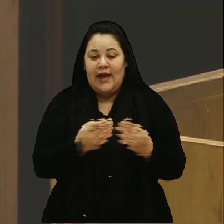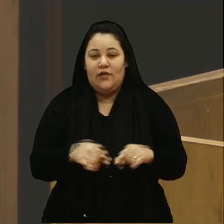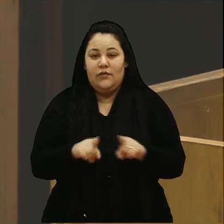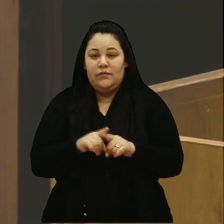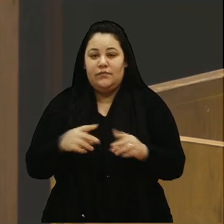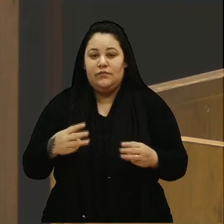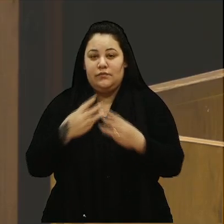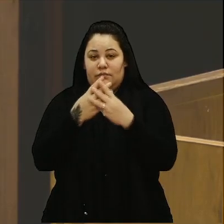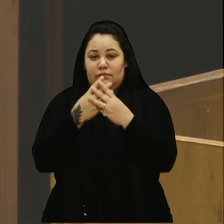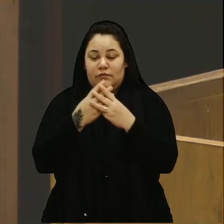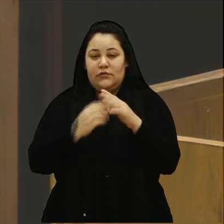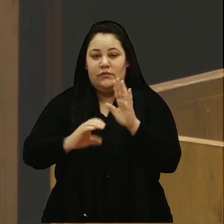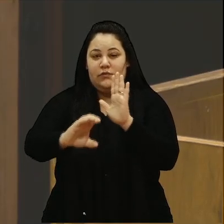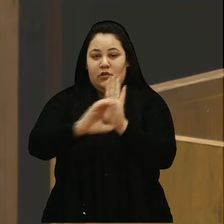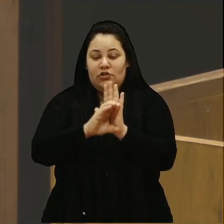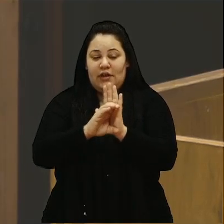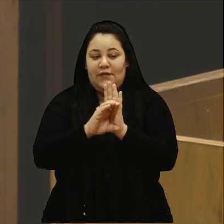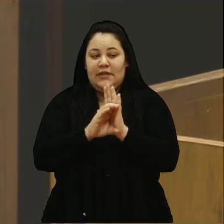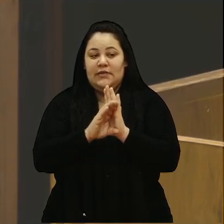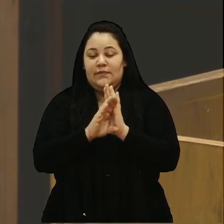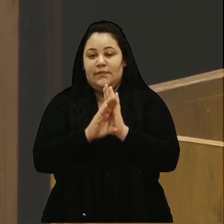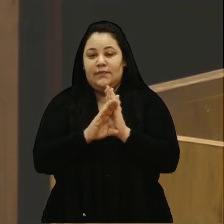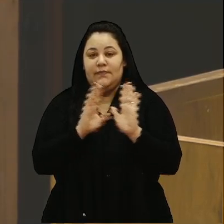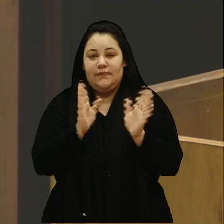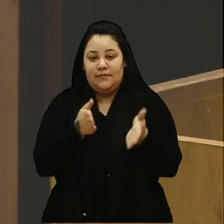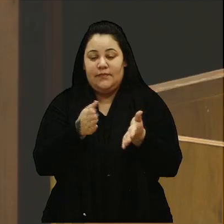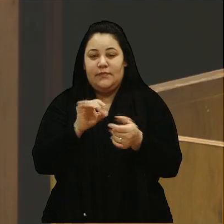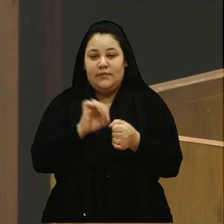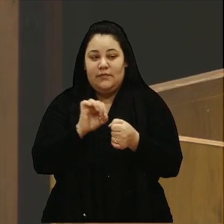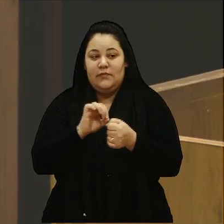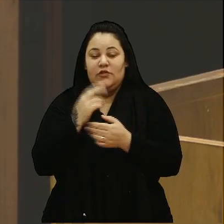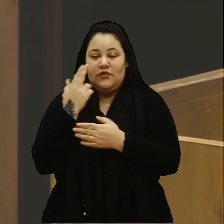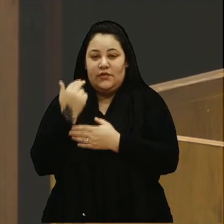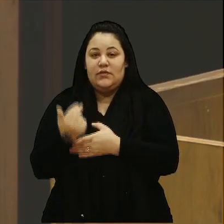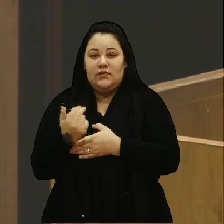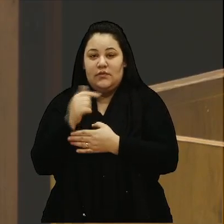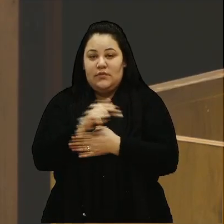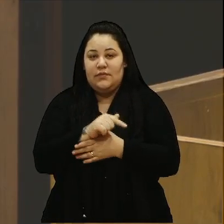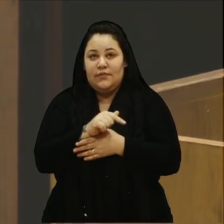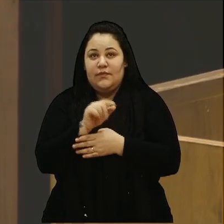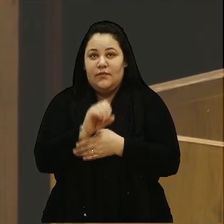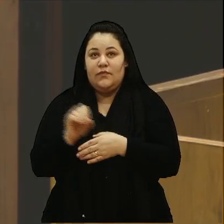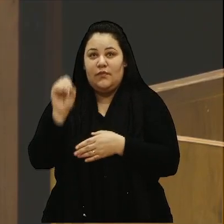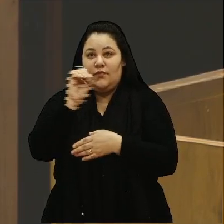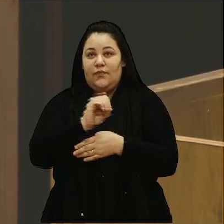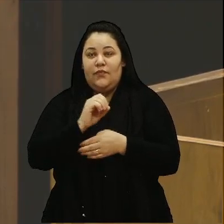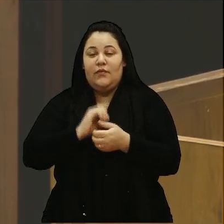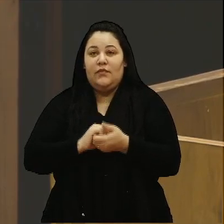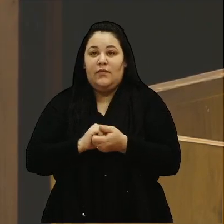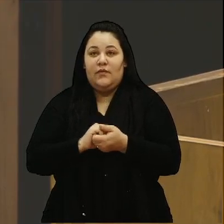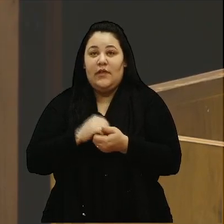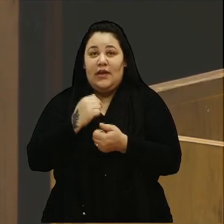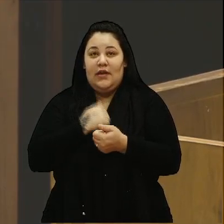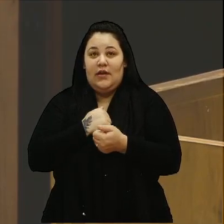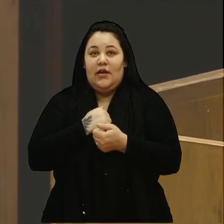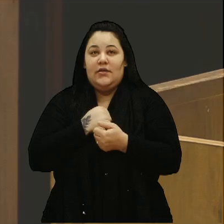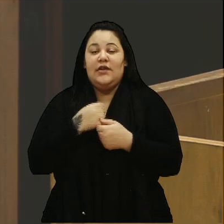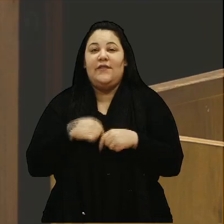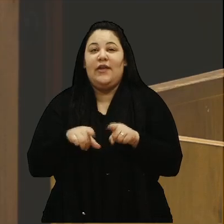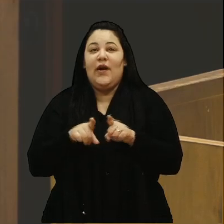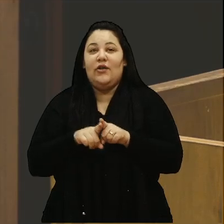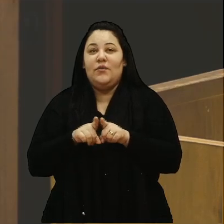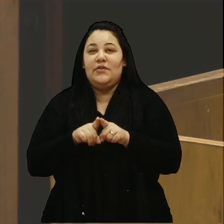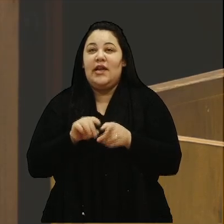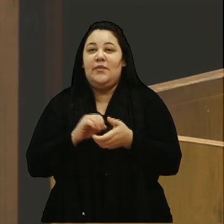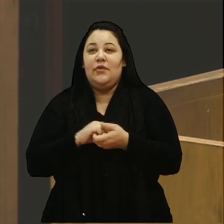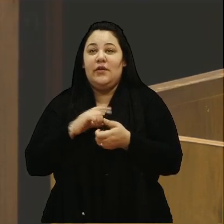município de Caxias do Sul, a ser realizado anualmente em 7 de outubro. Esse projeto nasce do